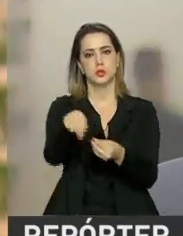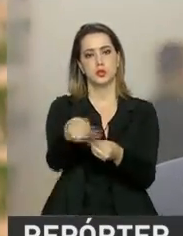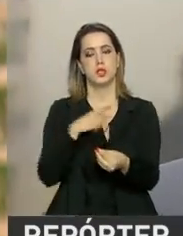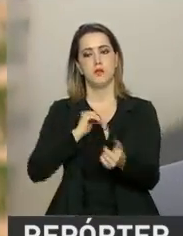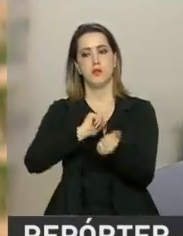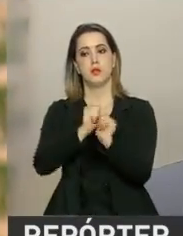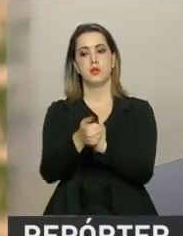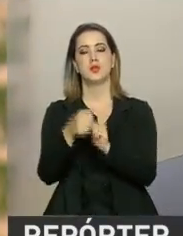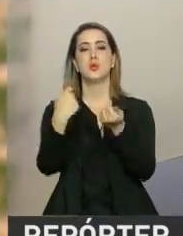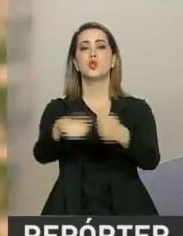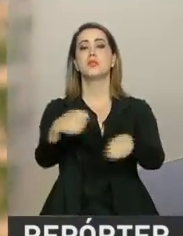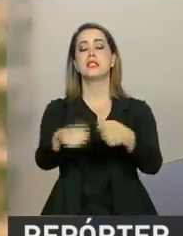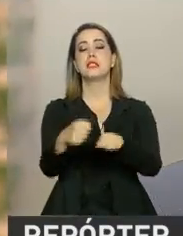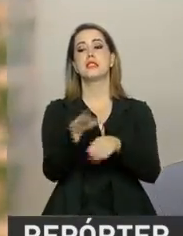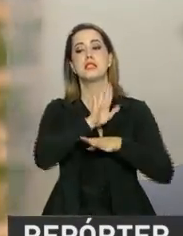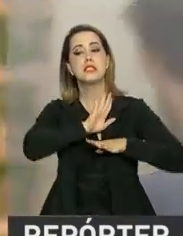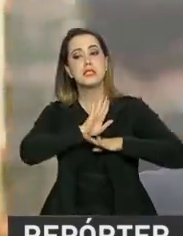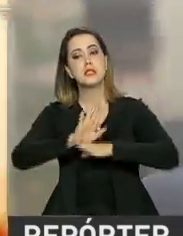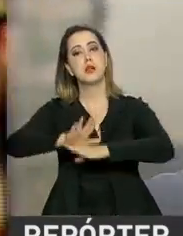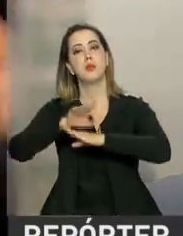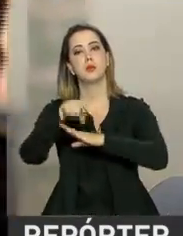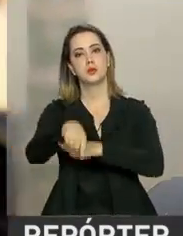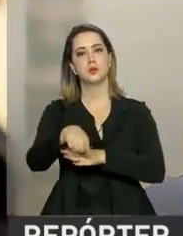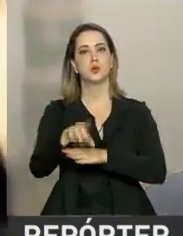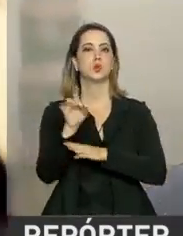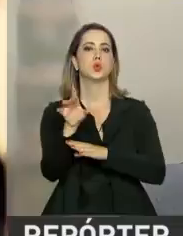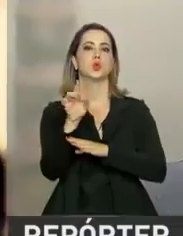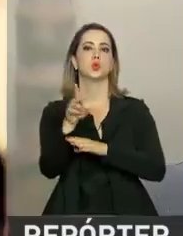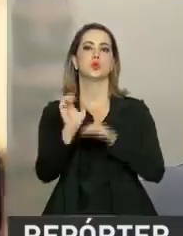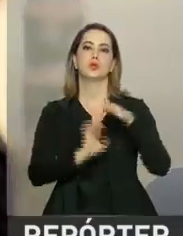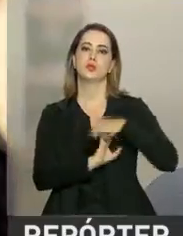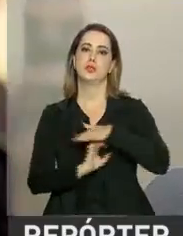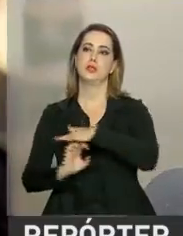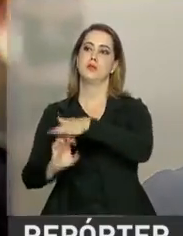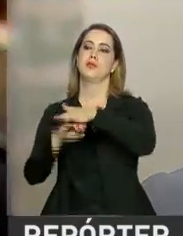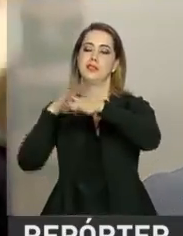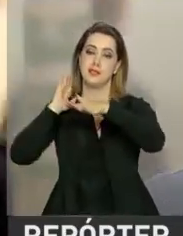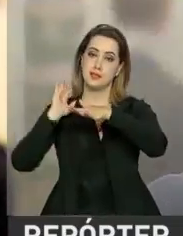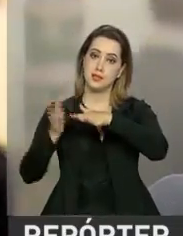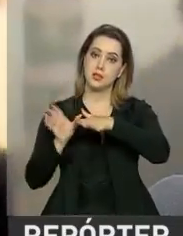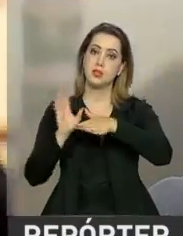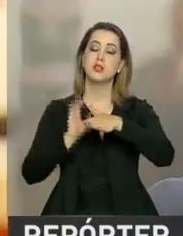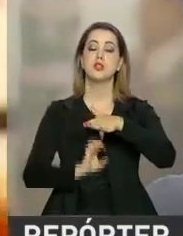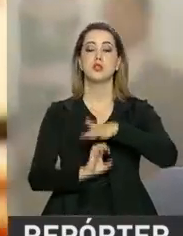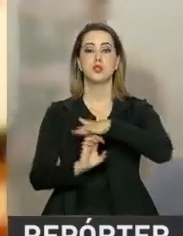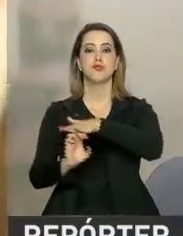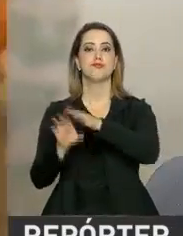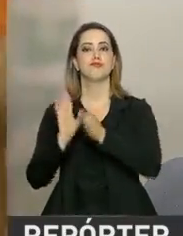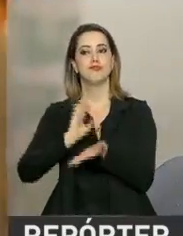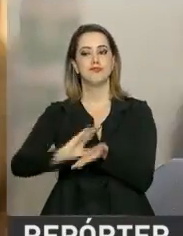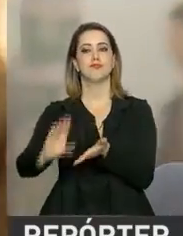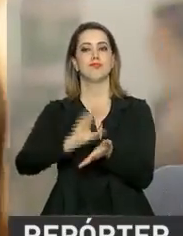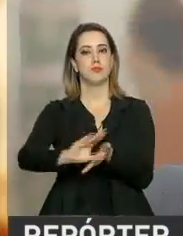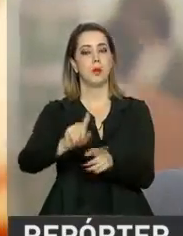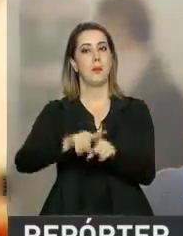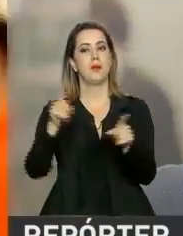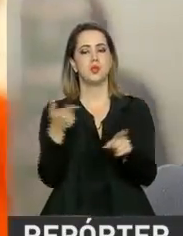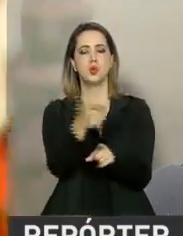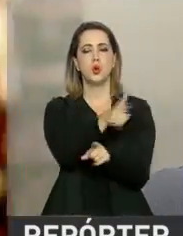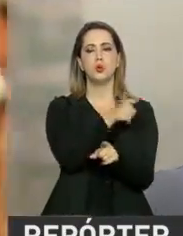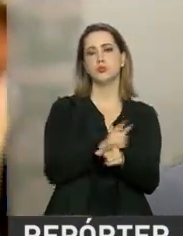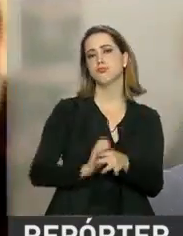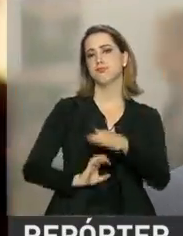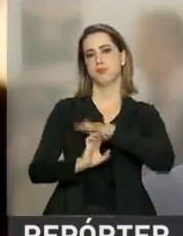sport precisa desse apoio não só das empresas que já investem mas novas empresas que possam